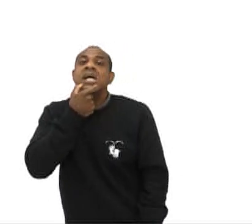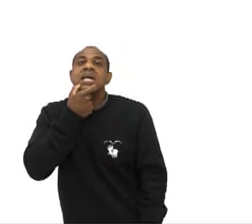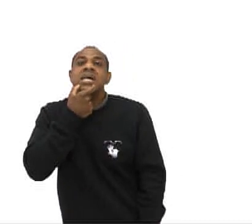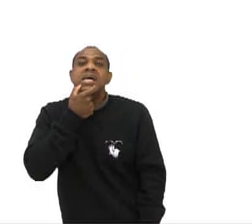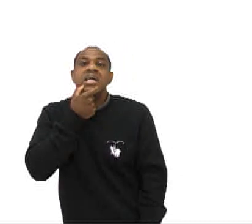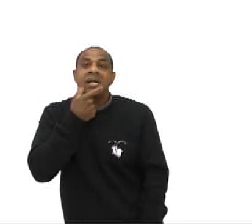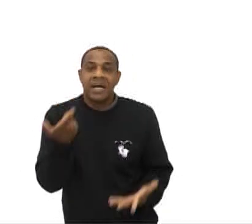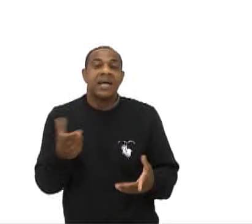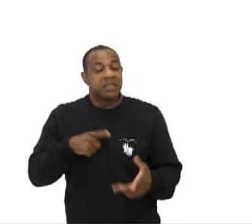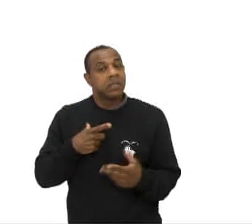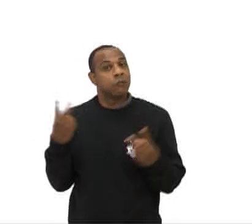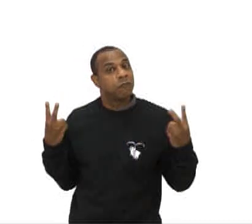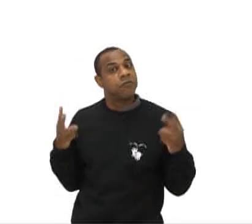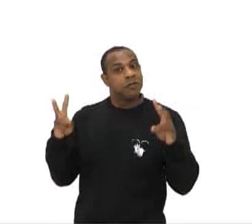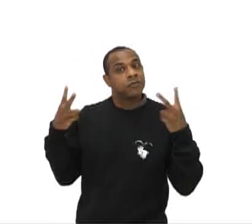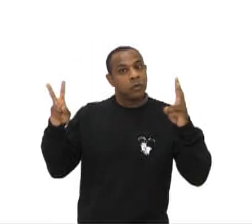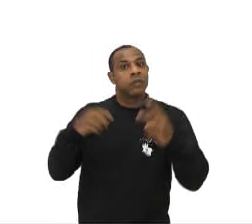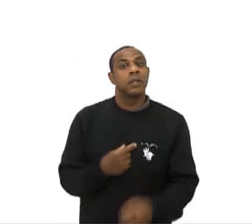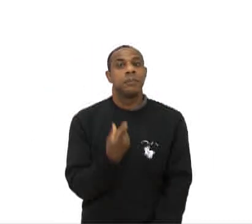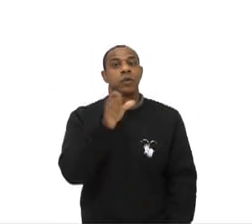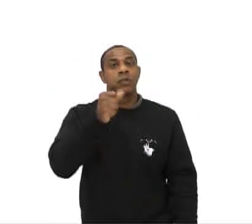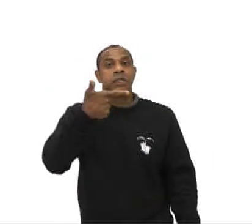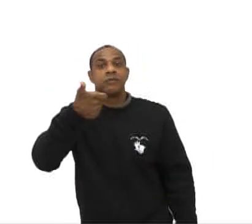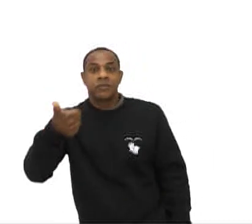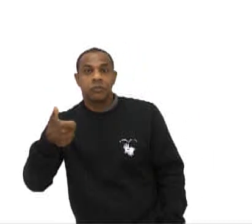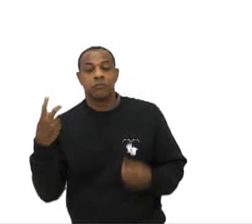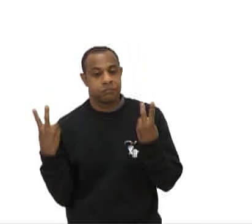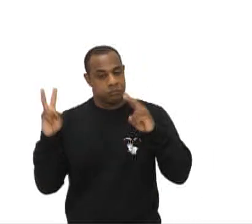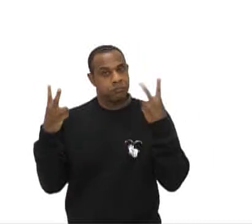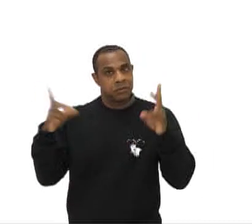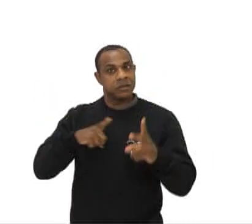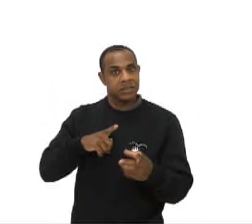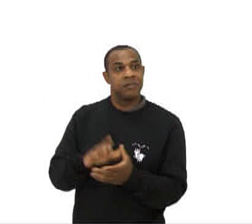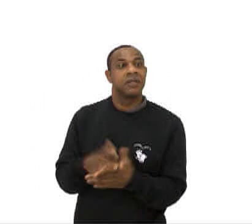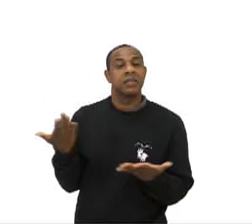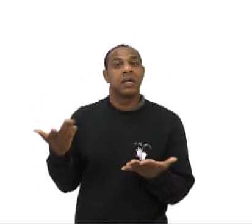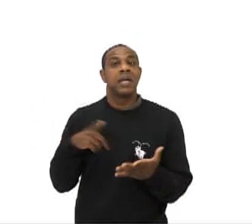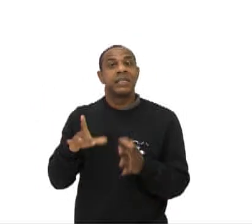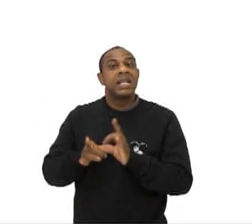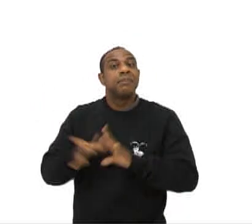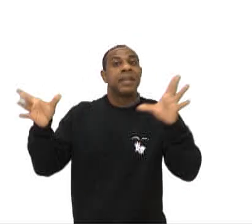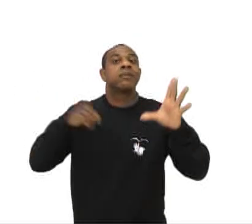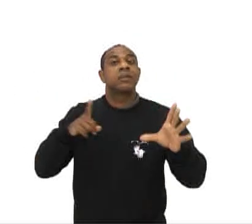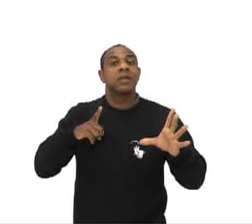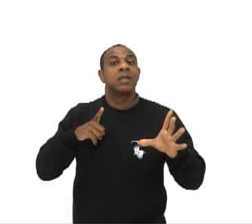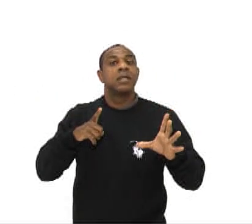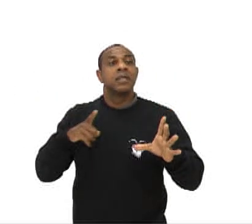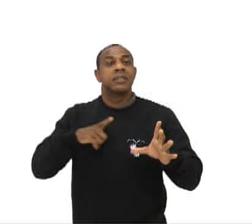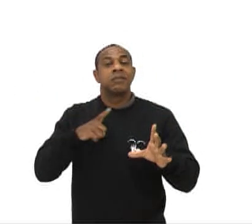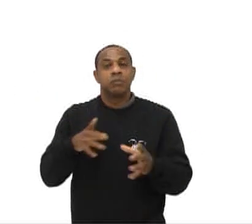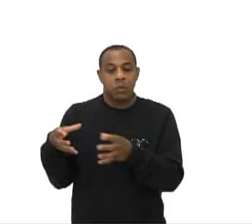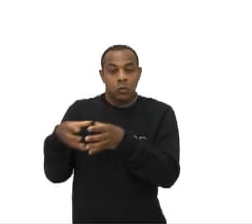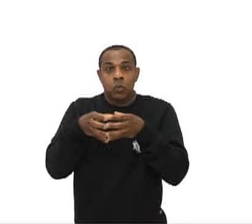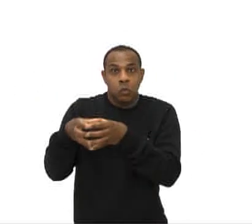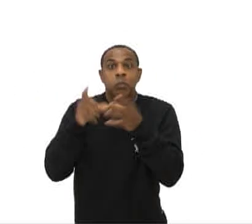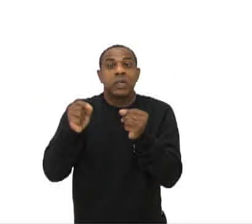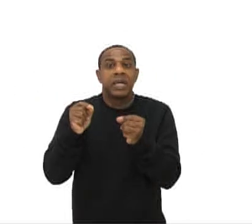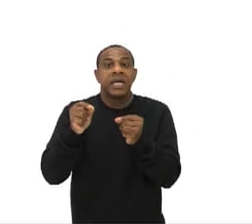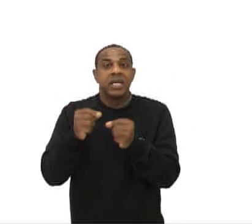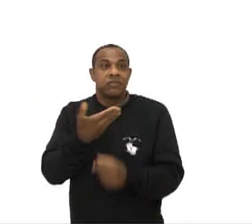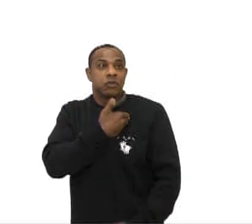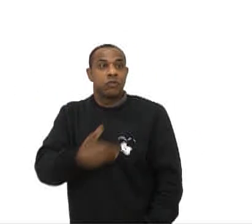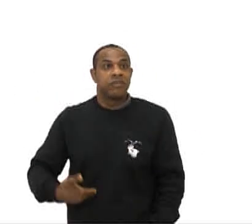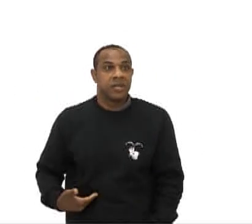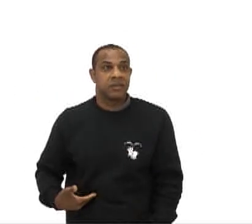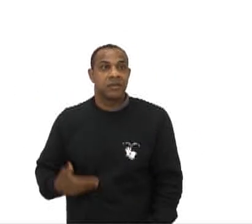E eles foram vitoriosos no início de 1821. Esses liberais estabeleceram uma junta de governo, a gente destacou para você,